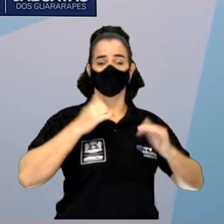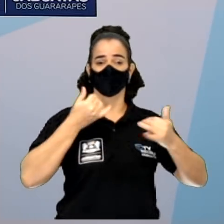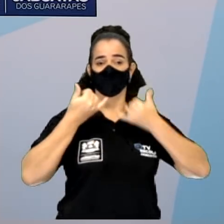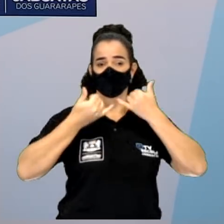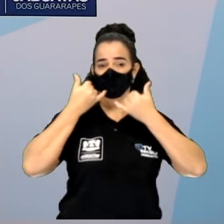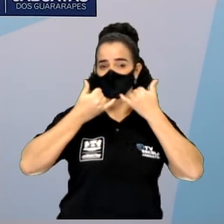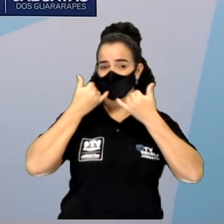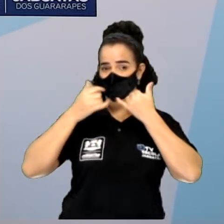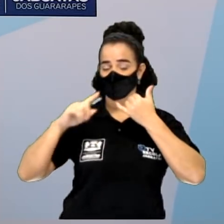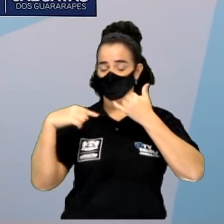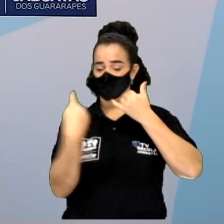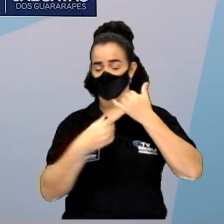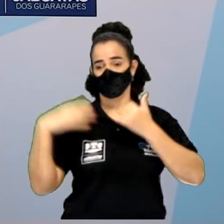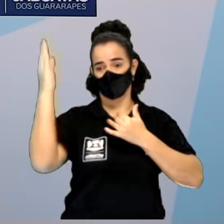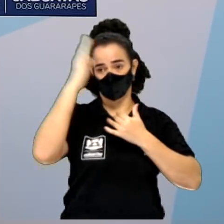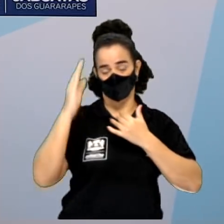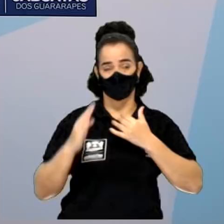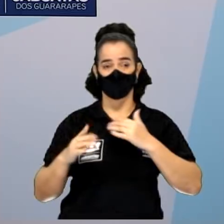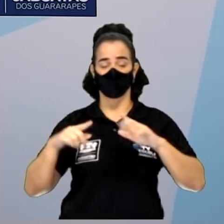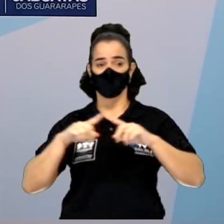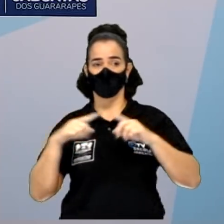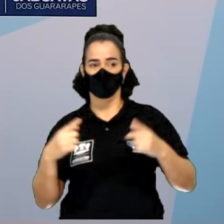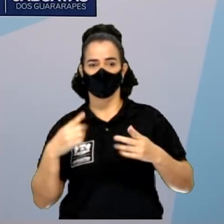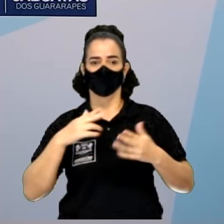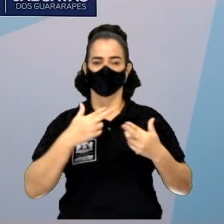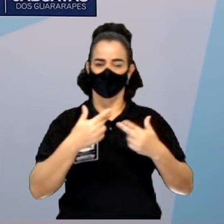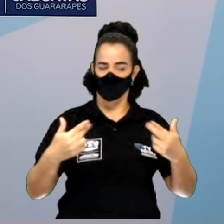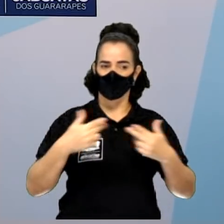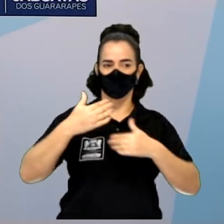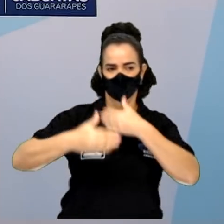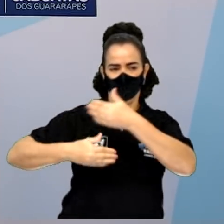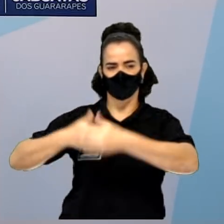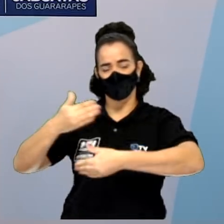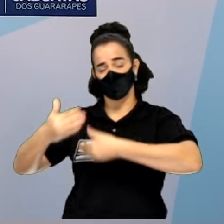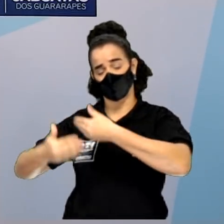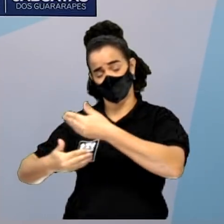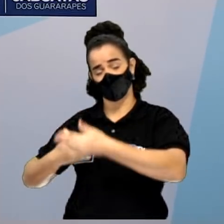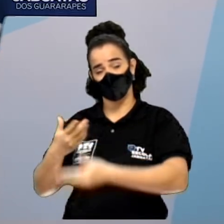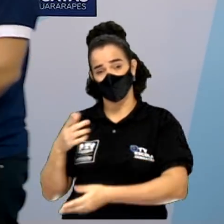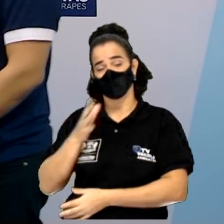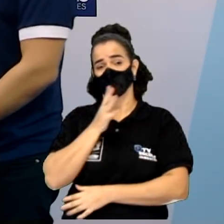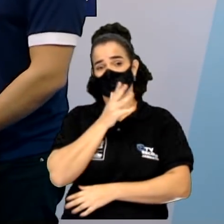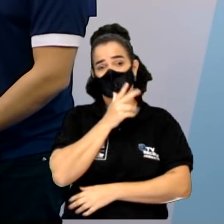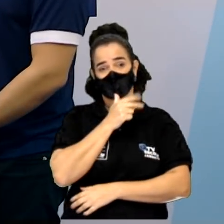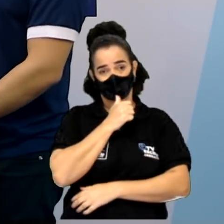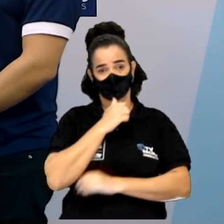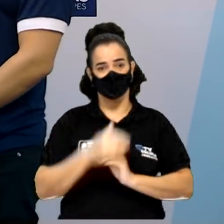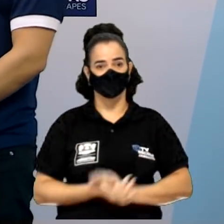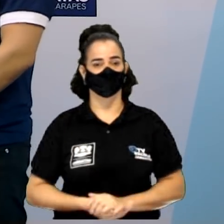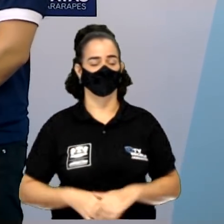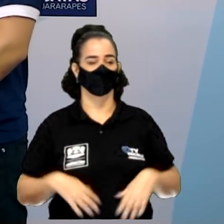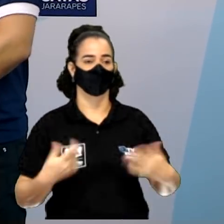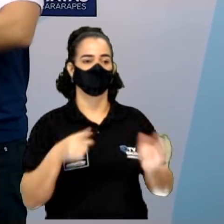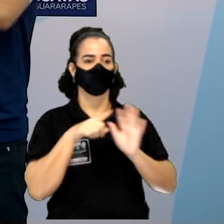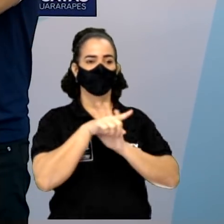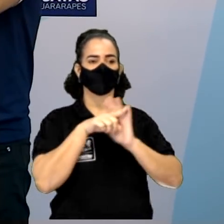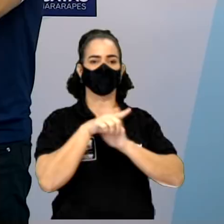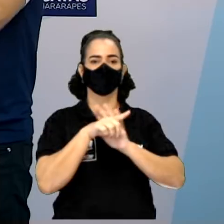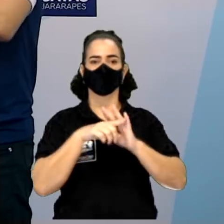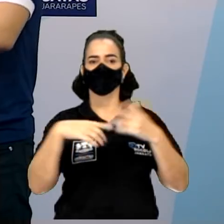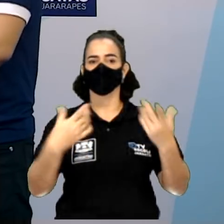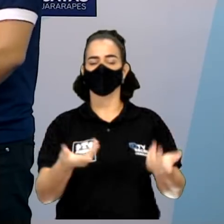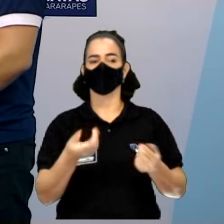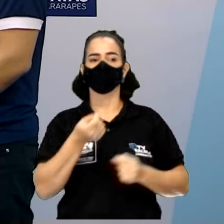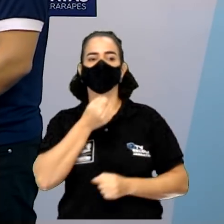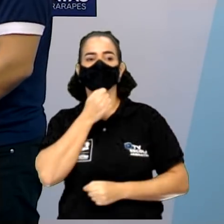informação no nosso país. Mas até que a coisa mude, o tempo vai passar e vai demorar um pouquinho, Vamos lá. A pesquisa indica